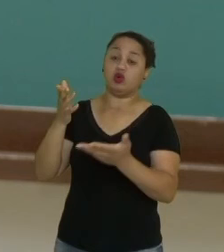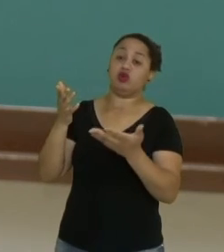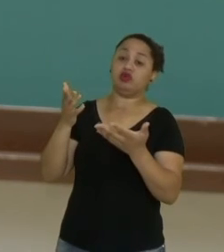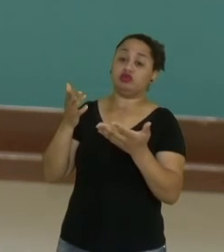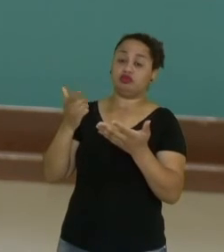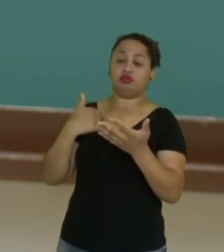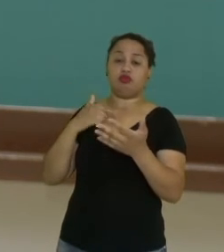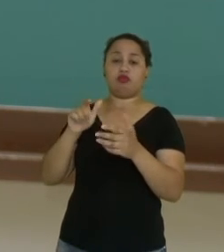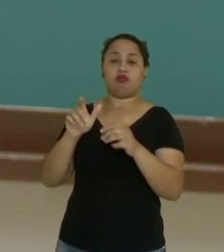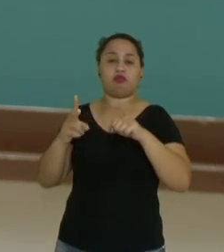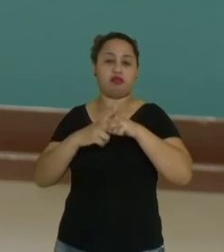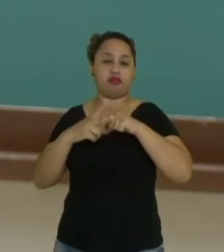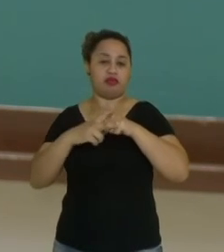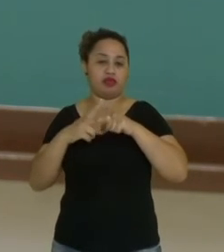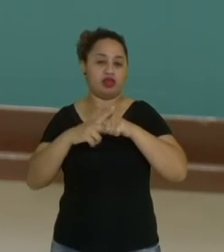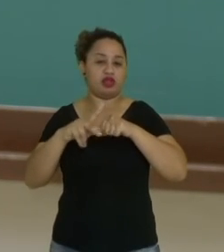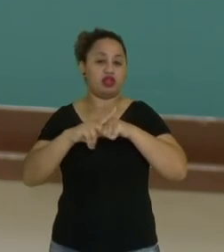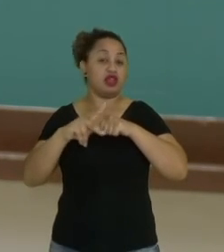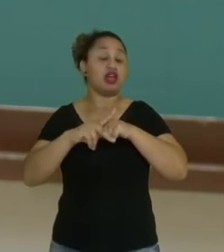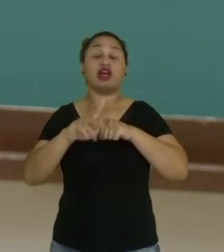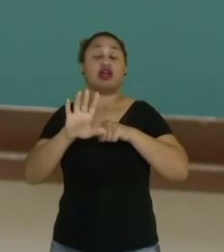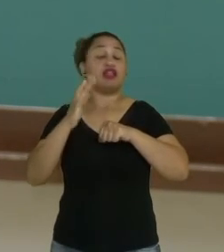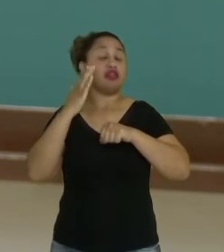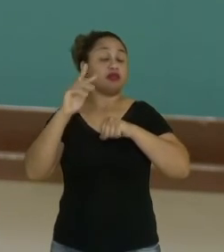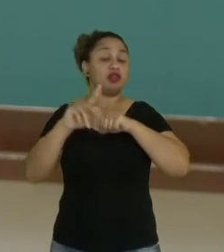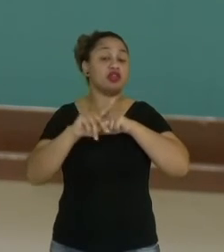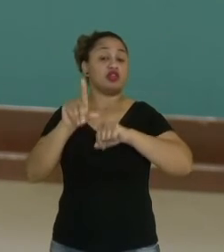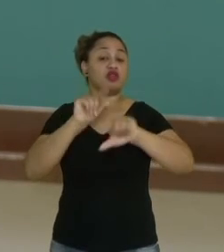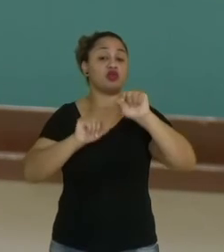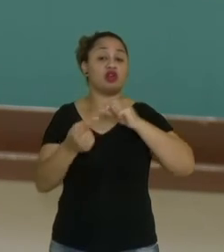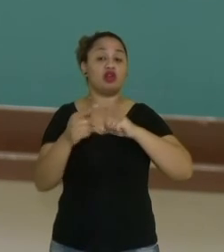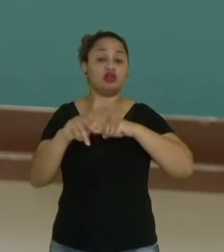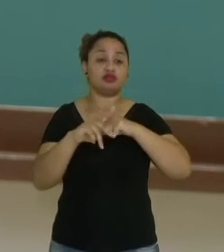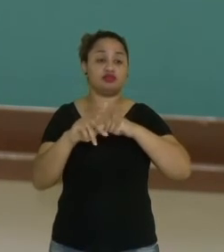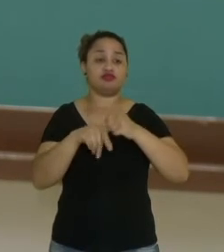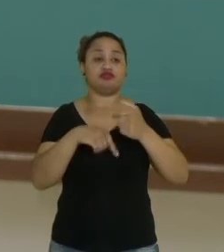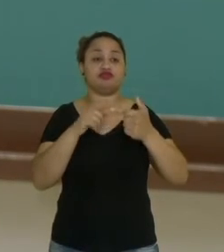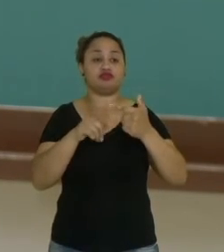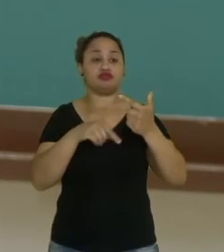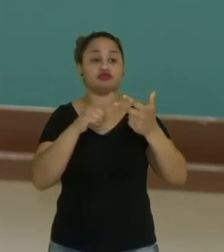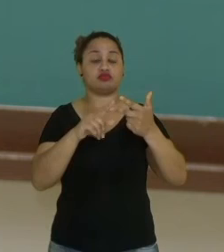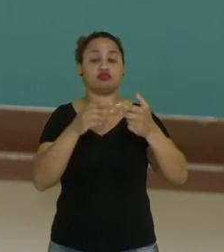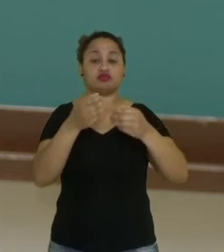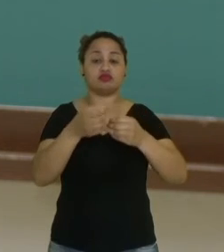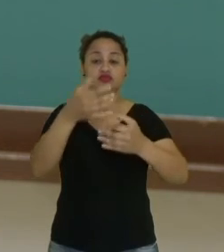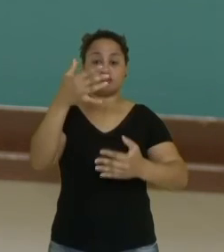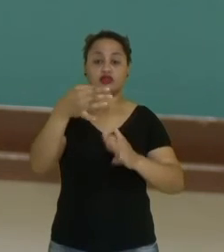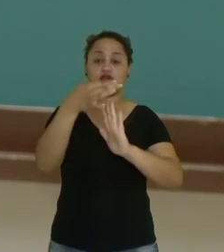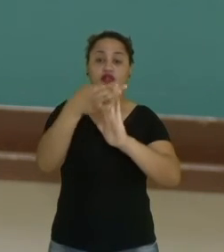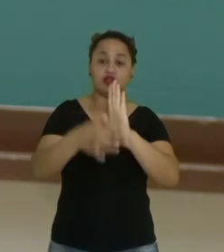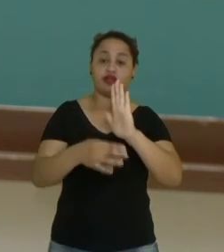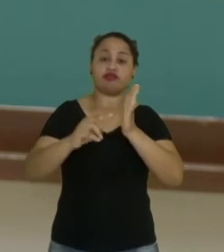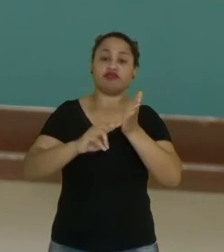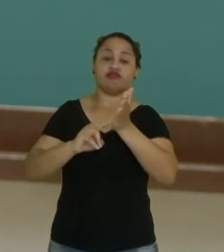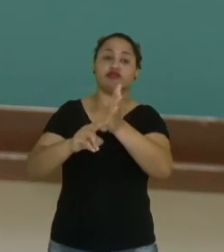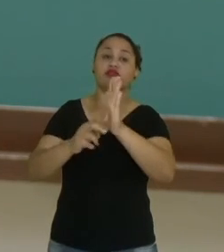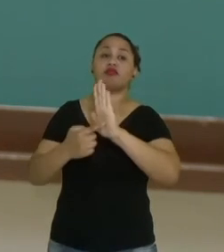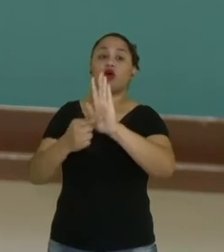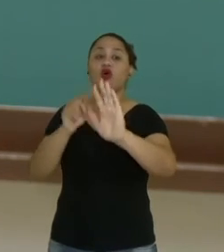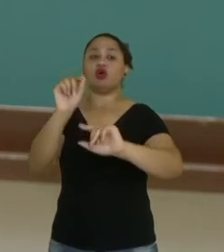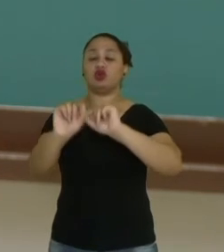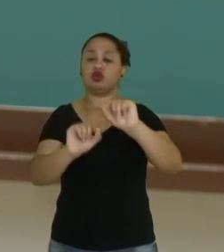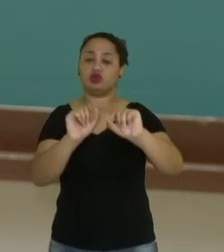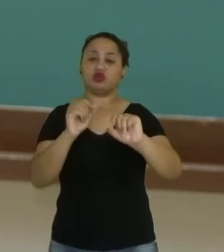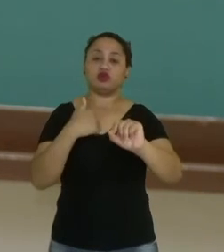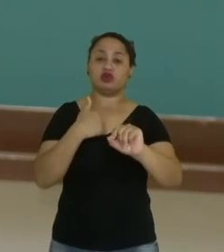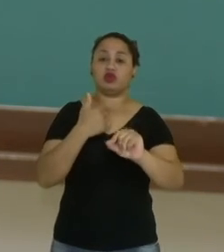senhor, né? Alguma coisa assim. O corpo do texto é o texto propriamente dito da carta e vai apresentar o quê?